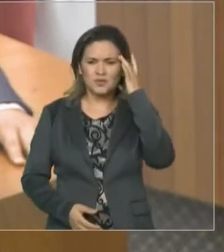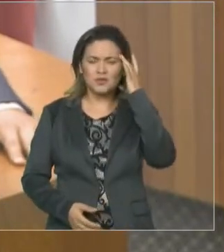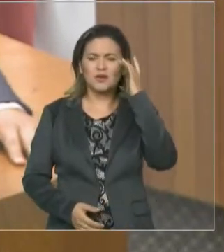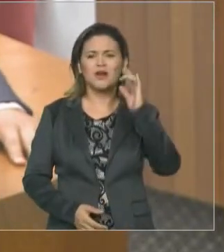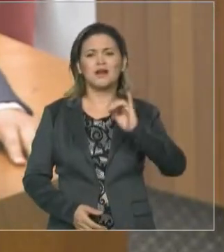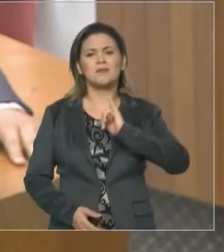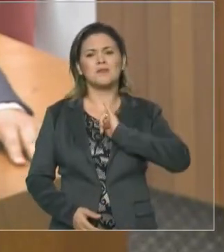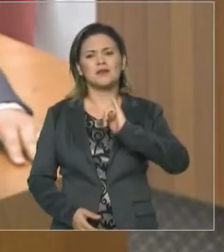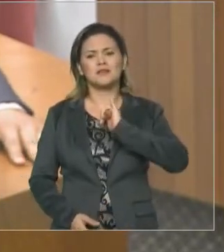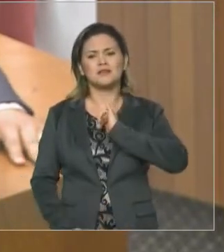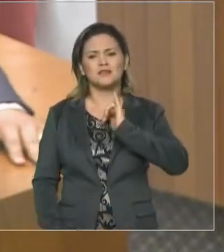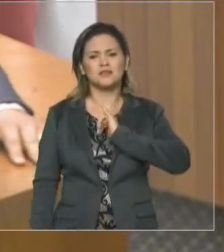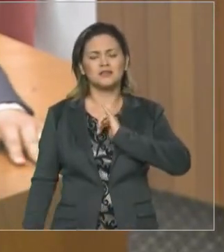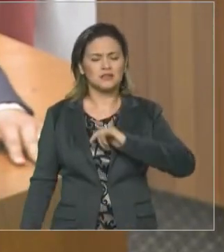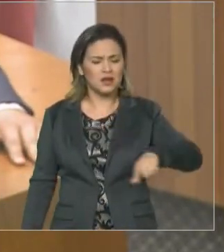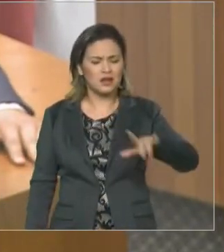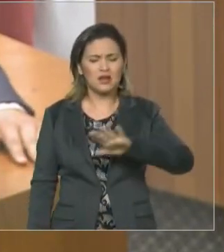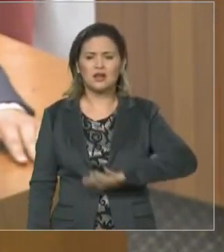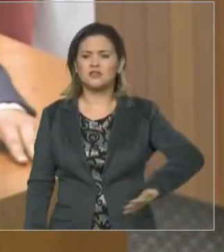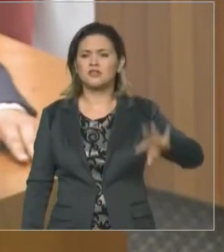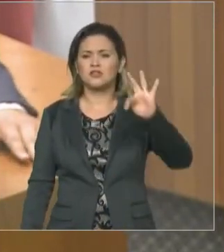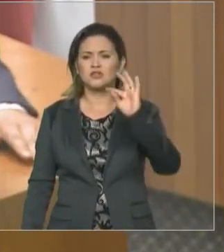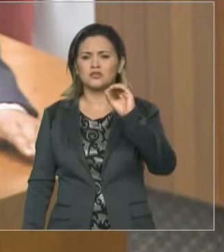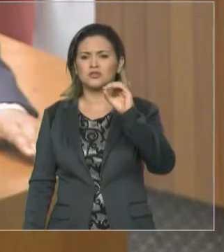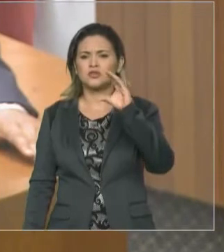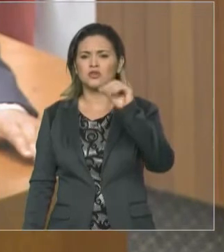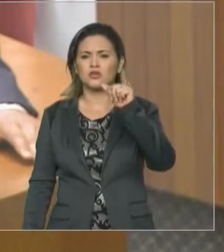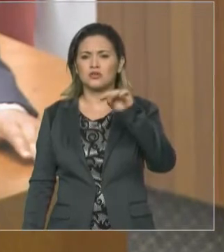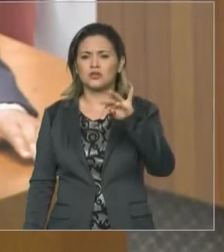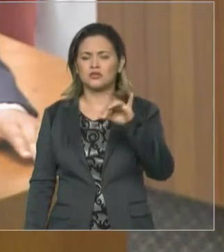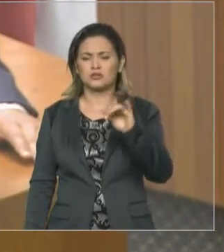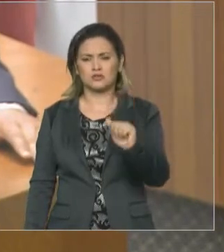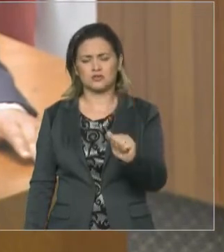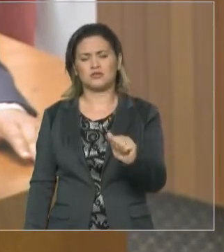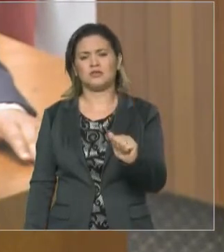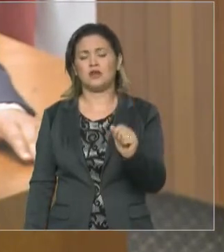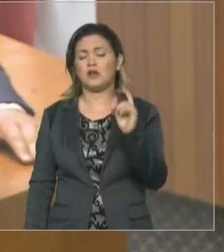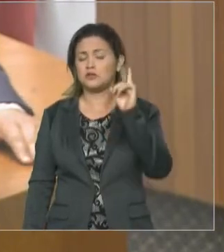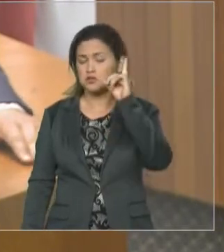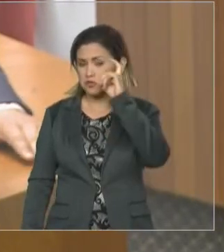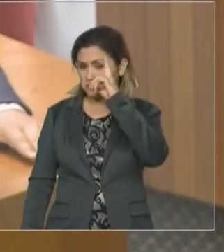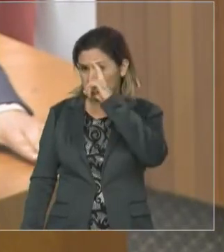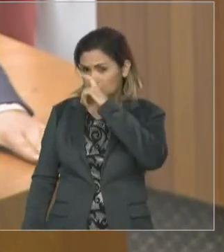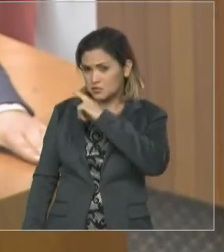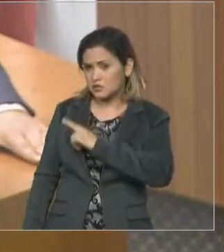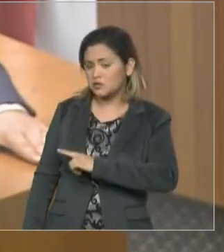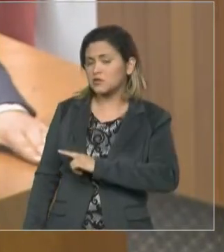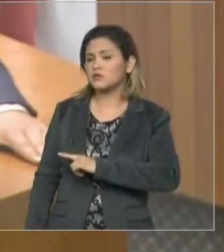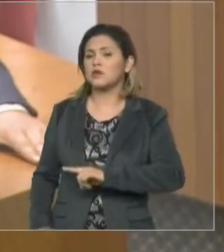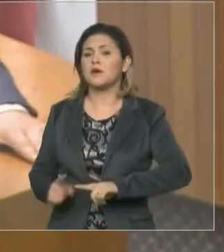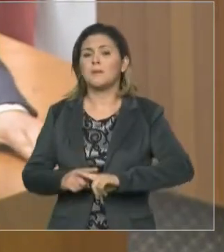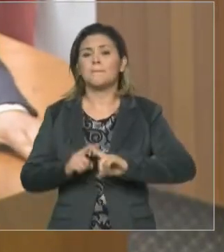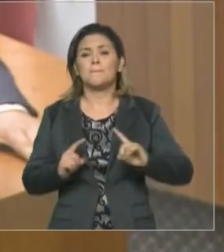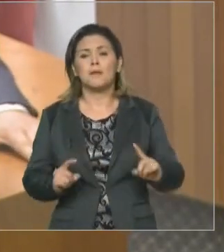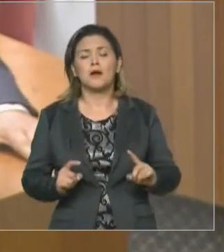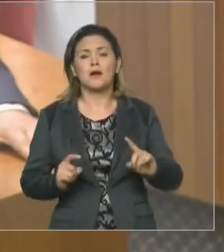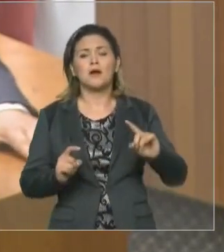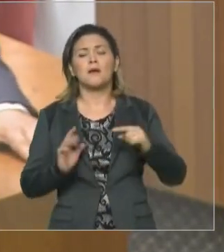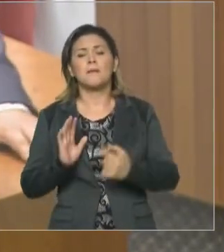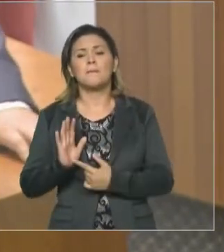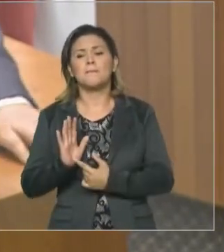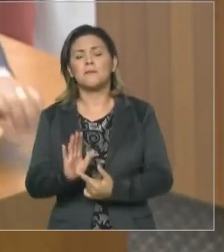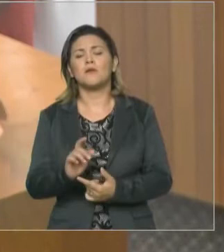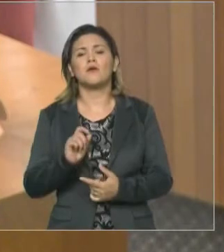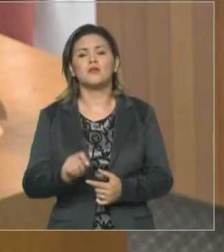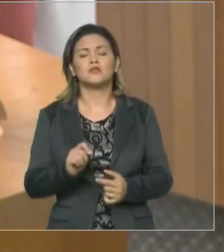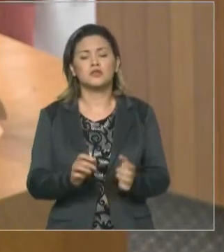Uma campanha difícil, mas que traz na superação do time essa grande vitória para a nossa cidade. E